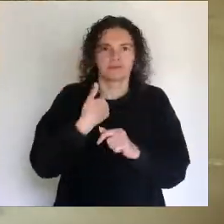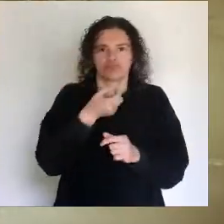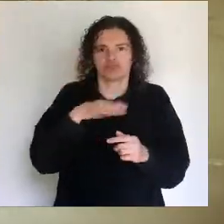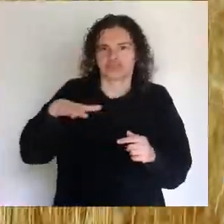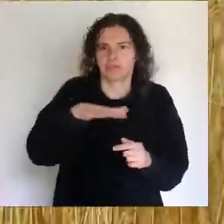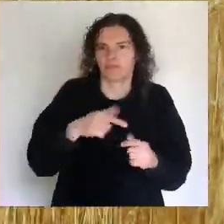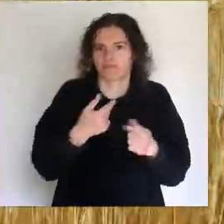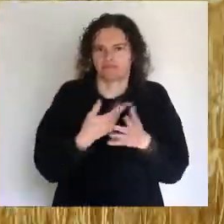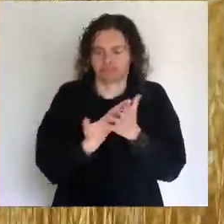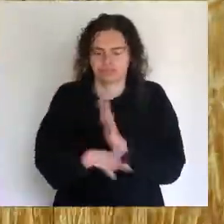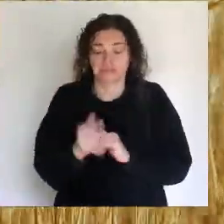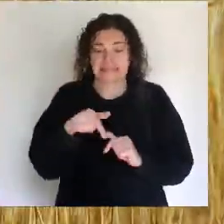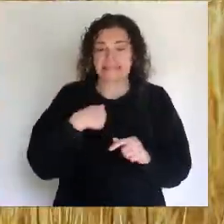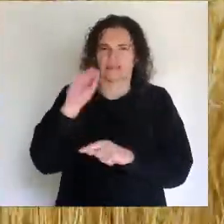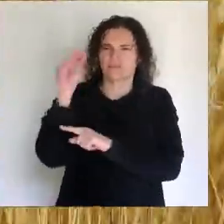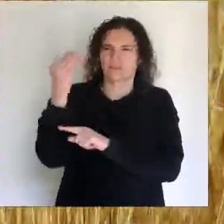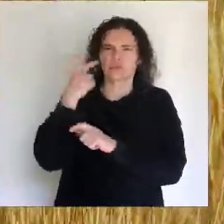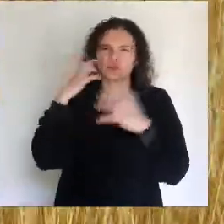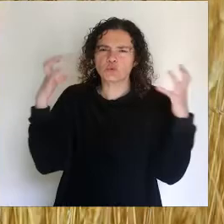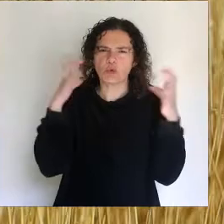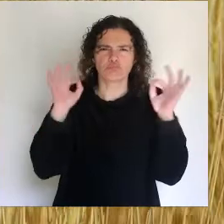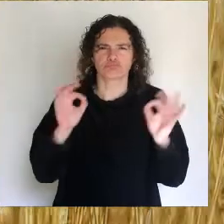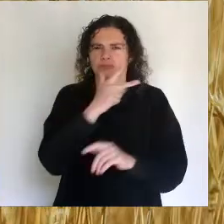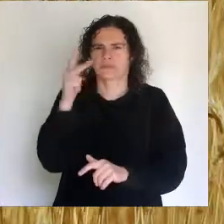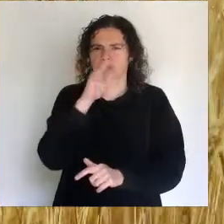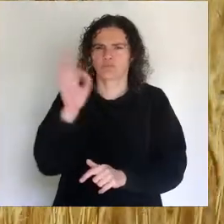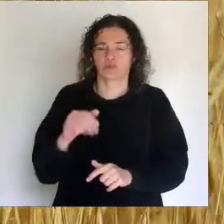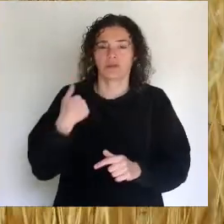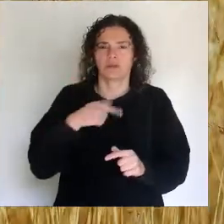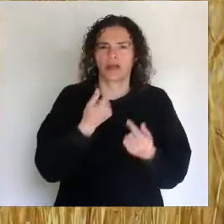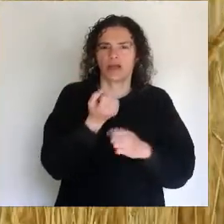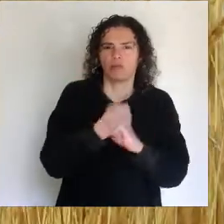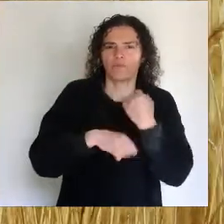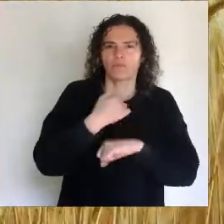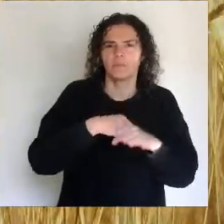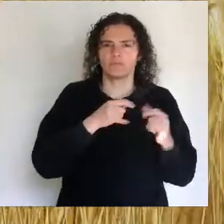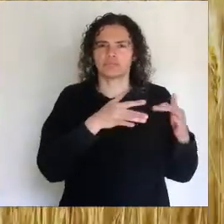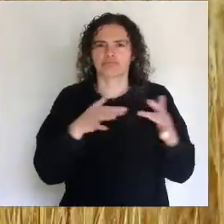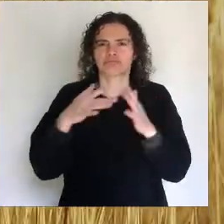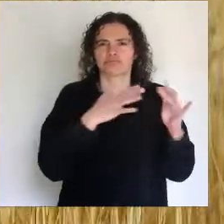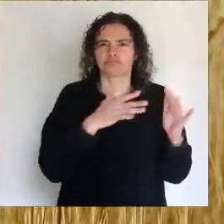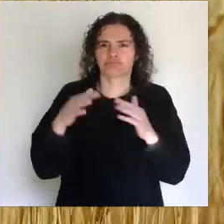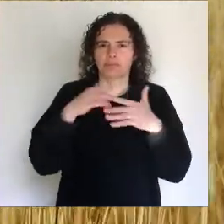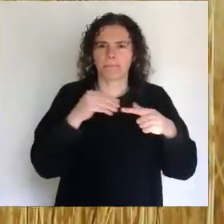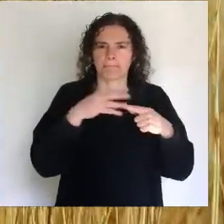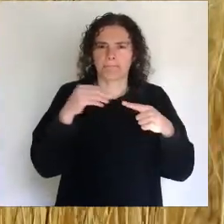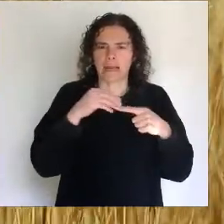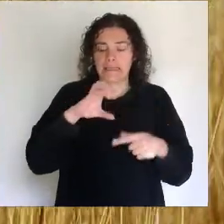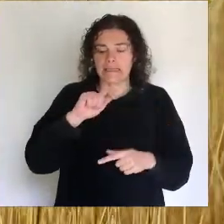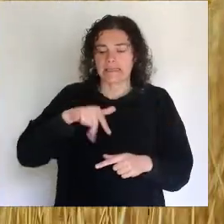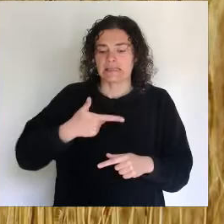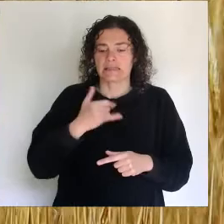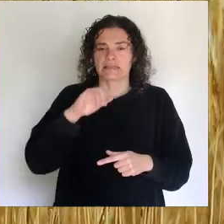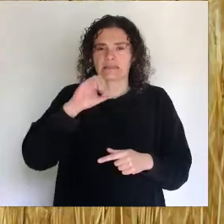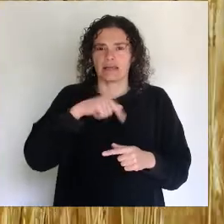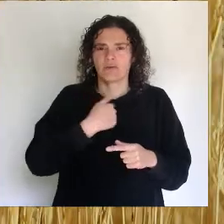etc. Ela é uma peça totalmente acústica, no sentido que existe um movimento mecânico de palhas de centeio e esse